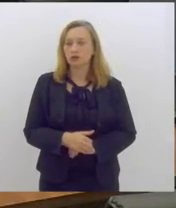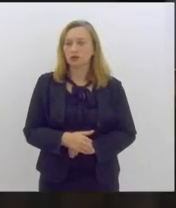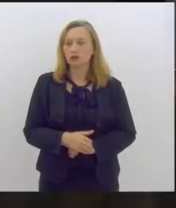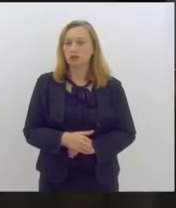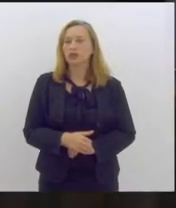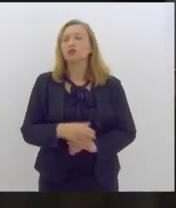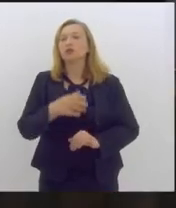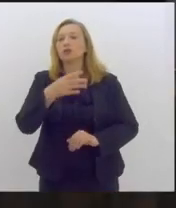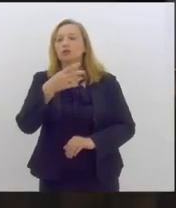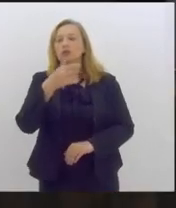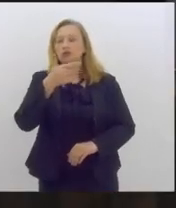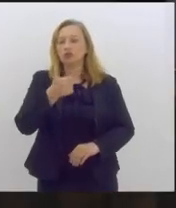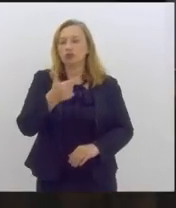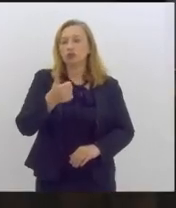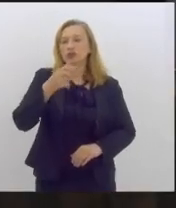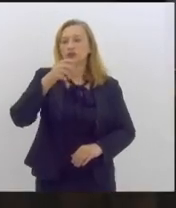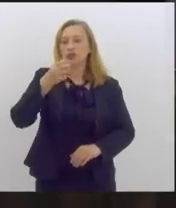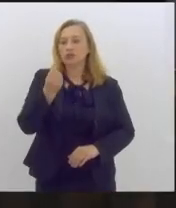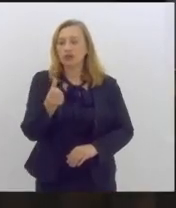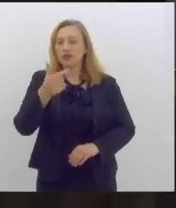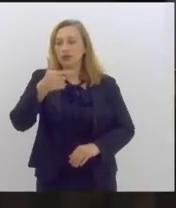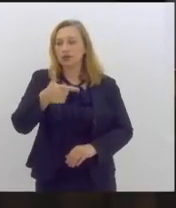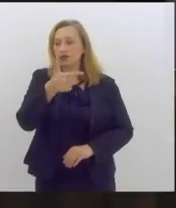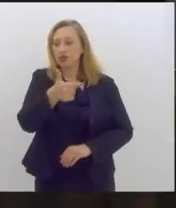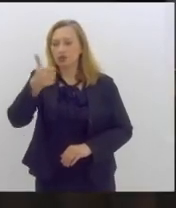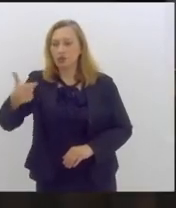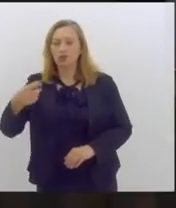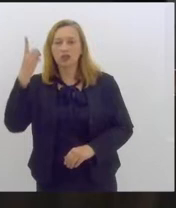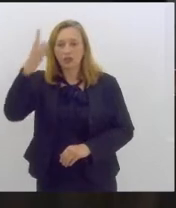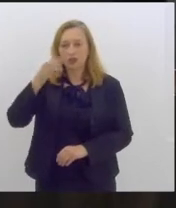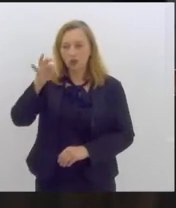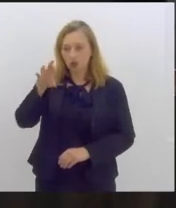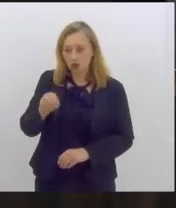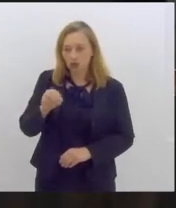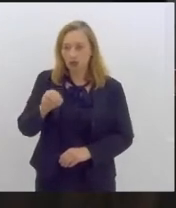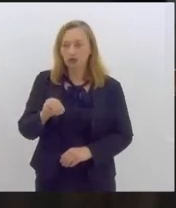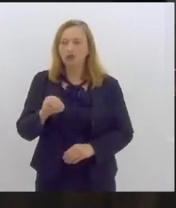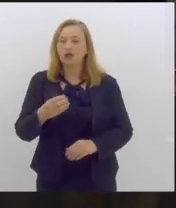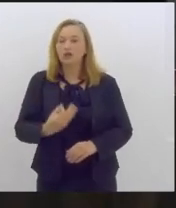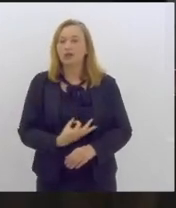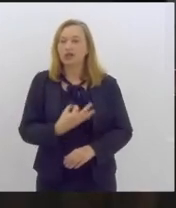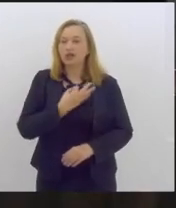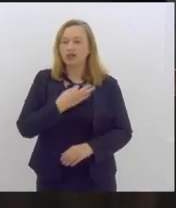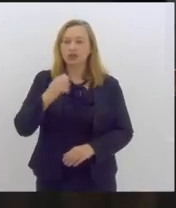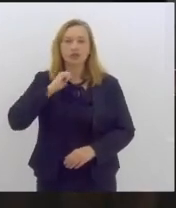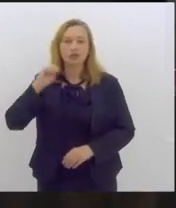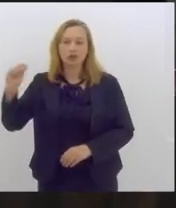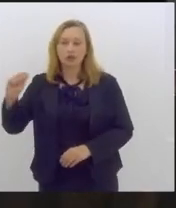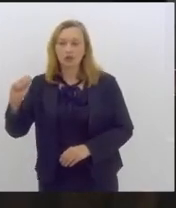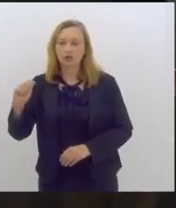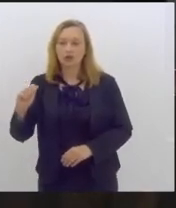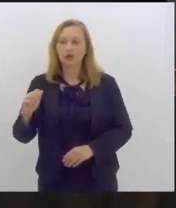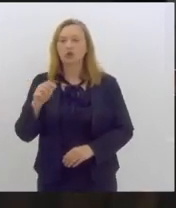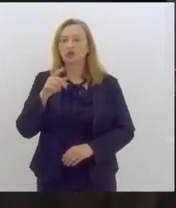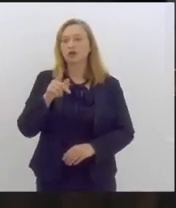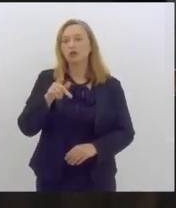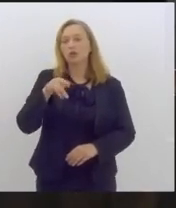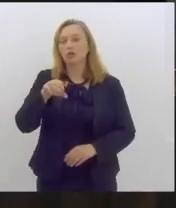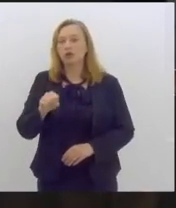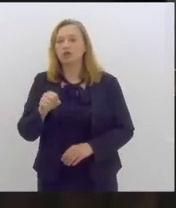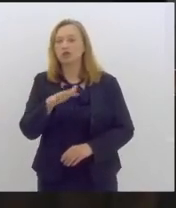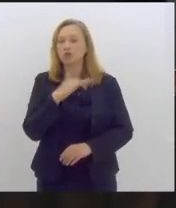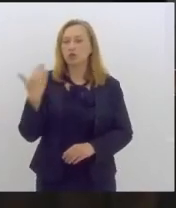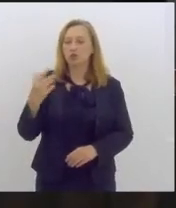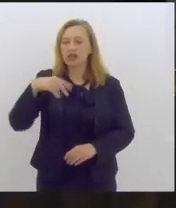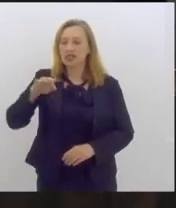o projeto a solução 1262 de 22 autoria do deputado Gustavo Schmidt que concede a medalha Tiradentes e respectivo diploma após morte o